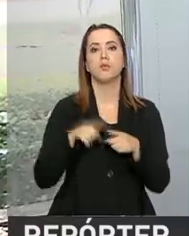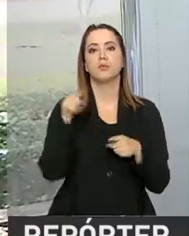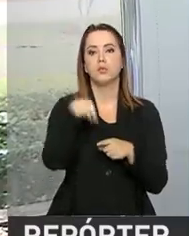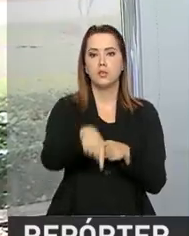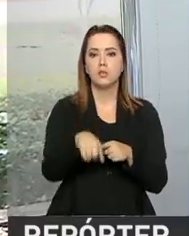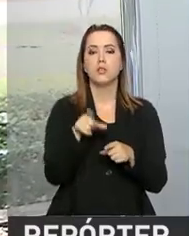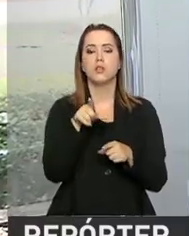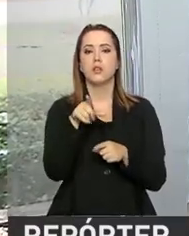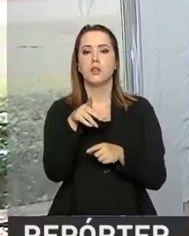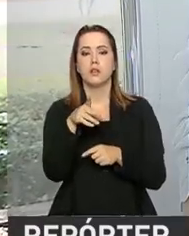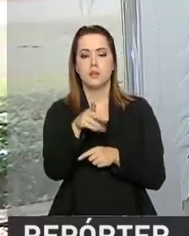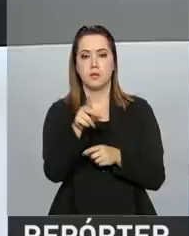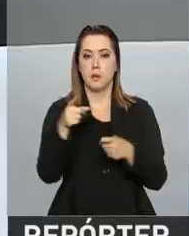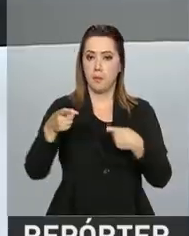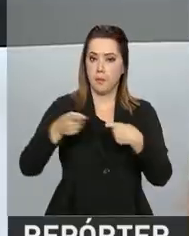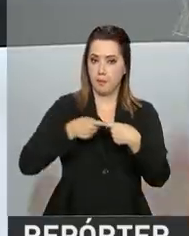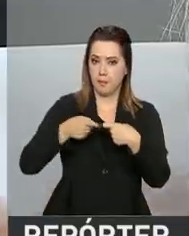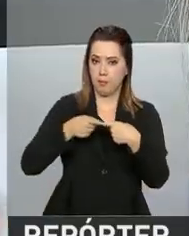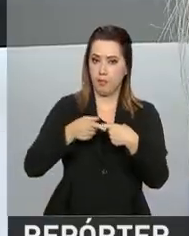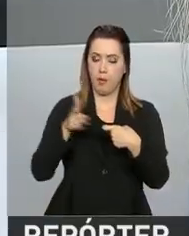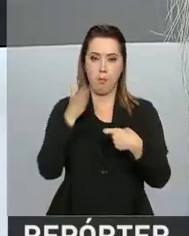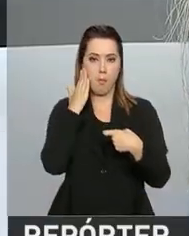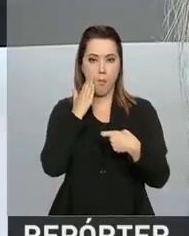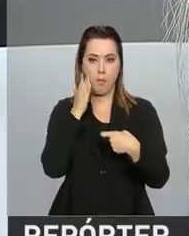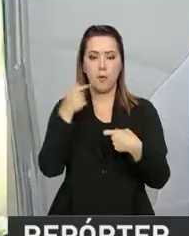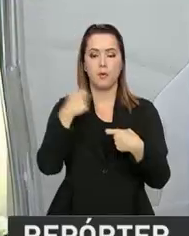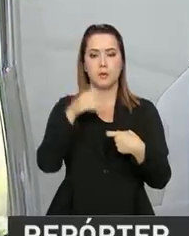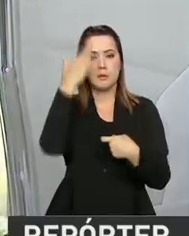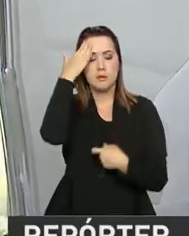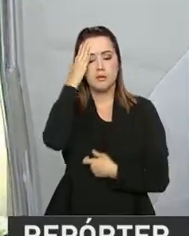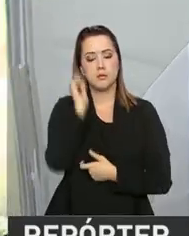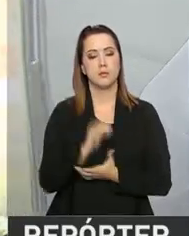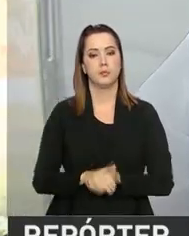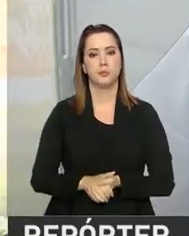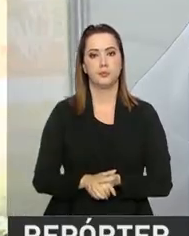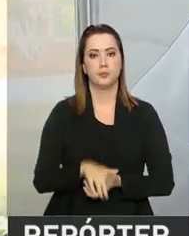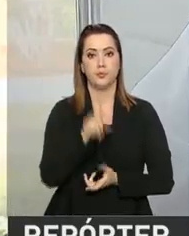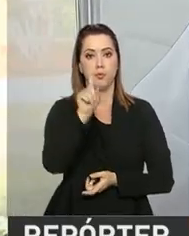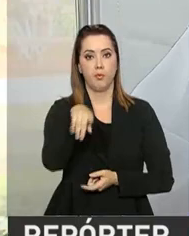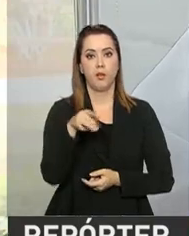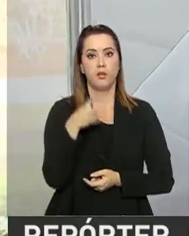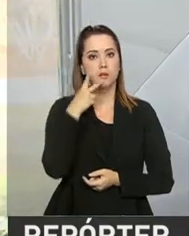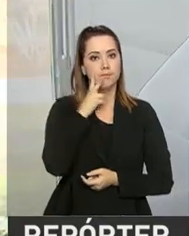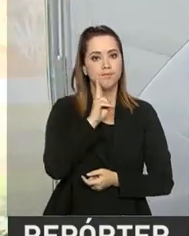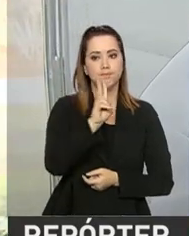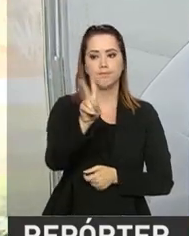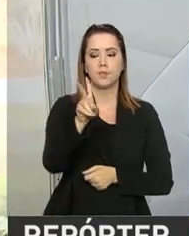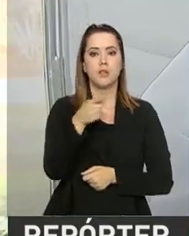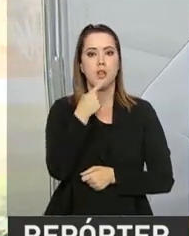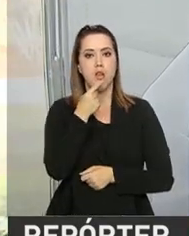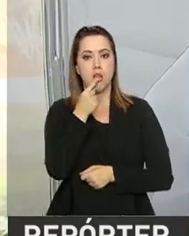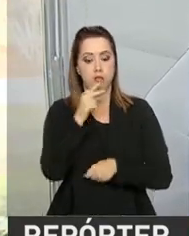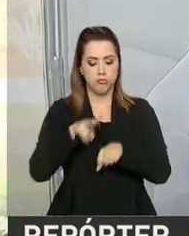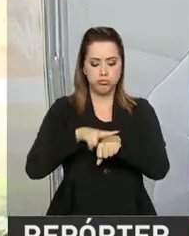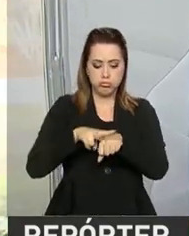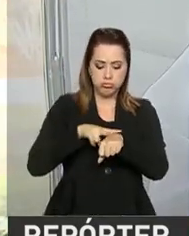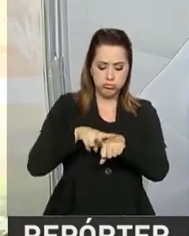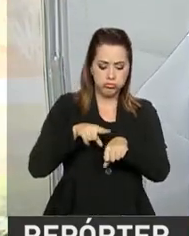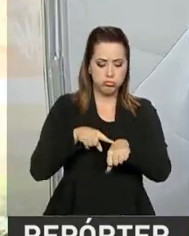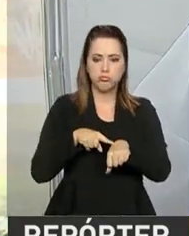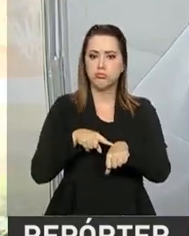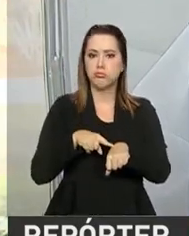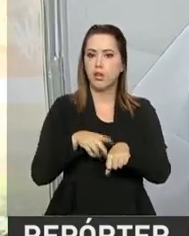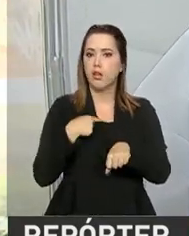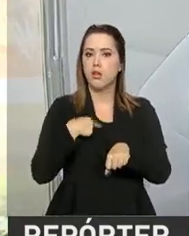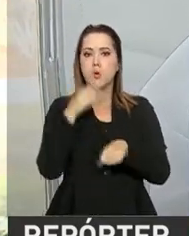essa dermatologista alerta que é preciso ter bom senso. O principal sinal é a vermelhidão na região onde foi usada,